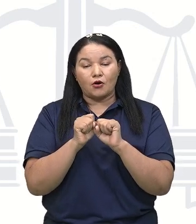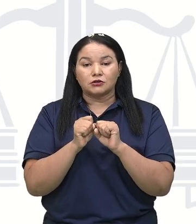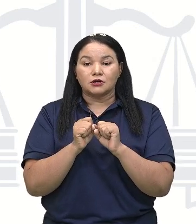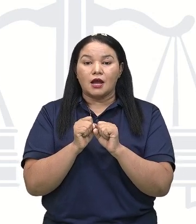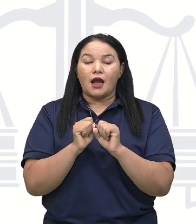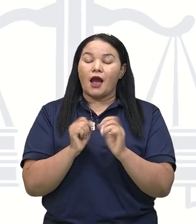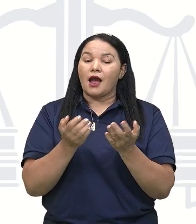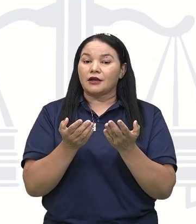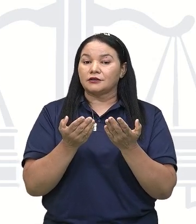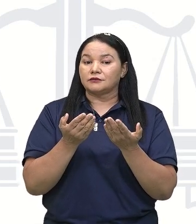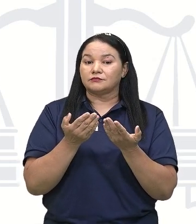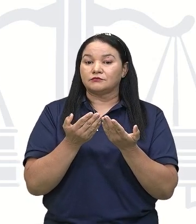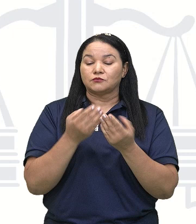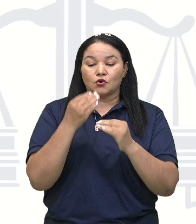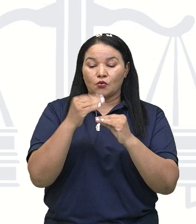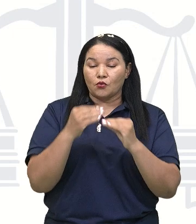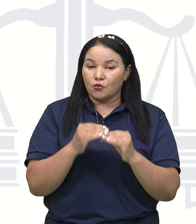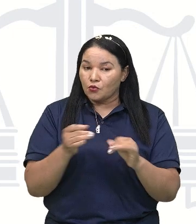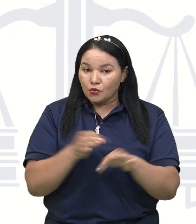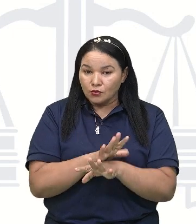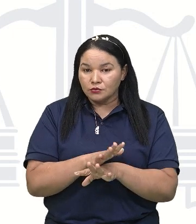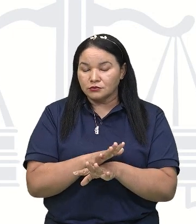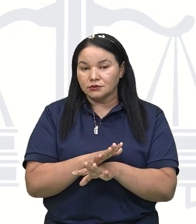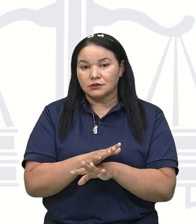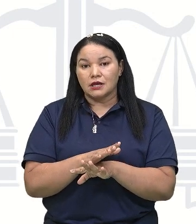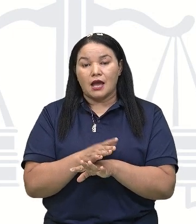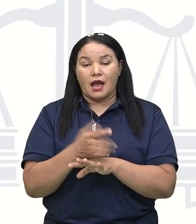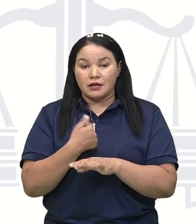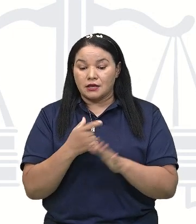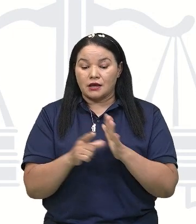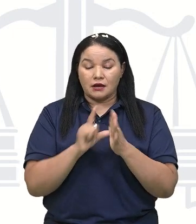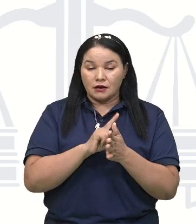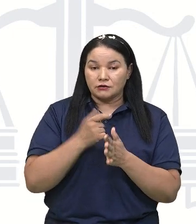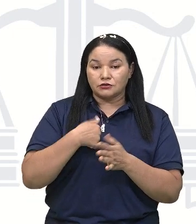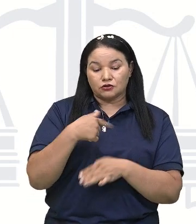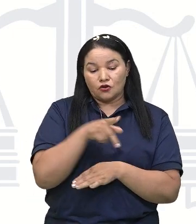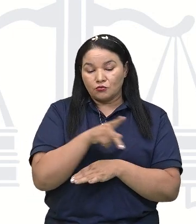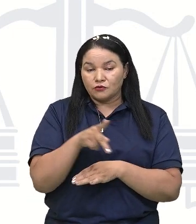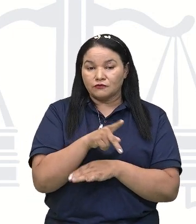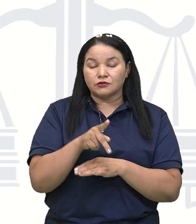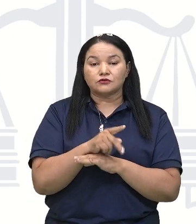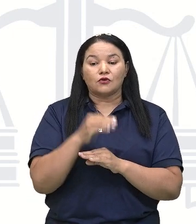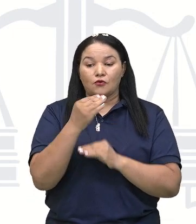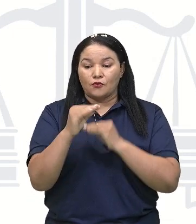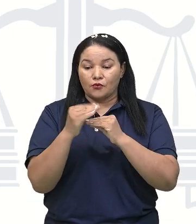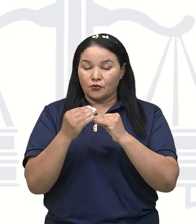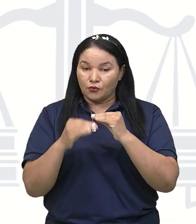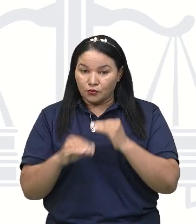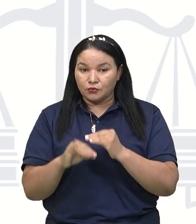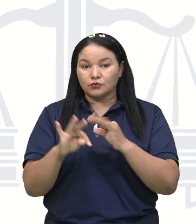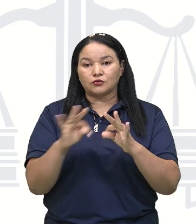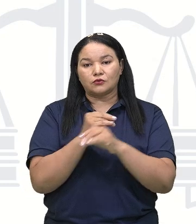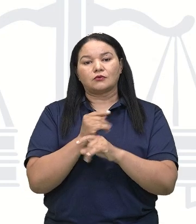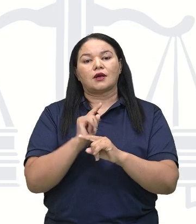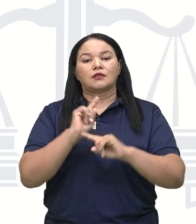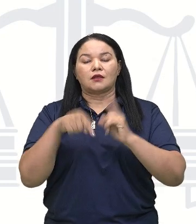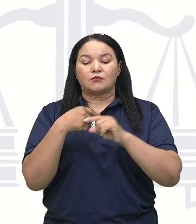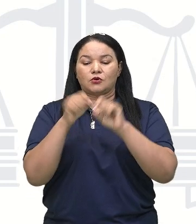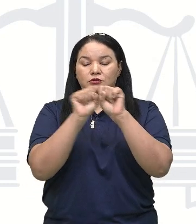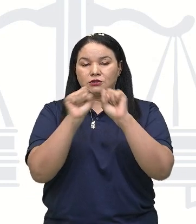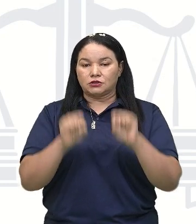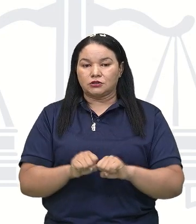Se eu, enquanto professora, não fizesse lançamento nesses 5 dias úteis, as aparatas vão fechar,